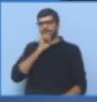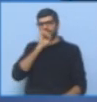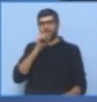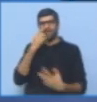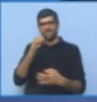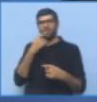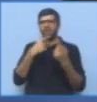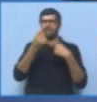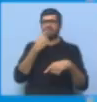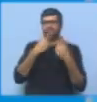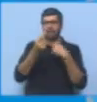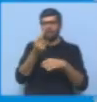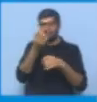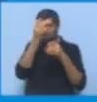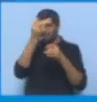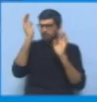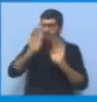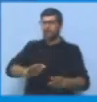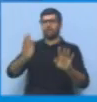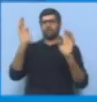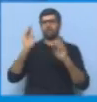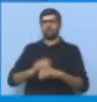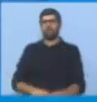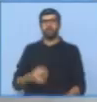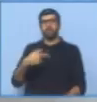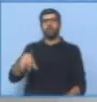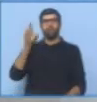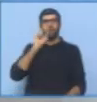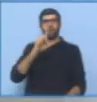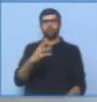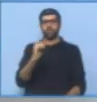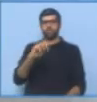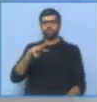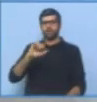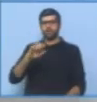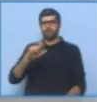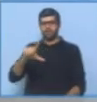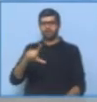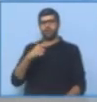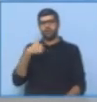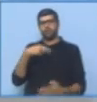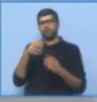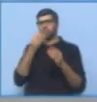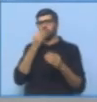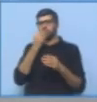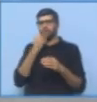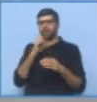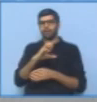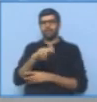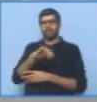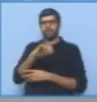aí a queixar, deixa-te disso. Pá. Vamos então escutar o Luís Miguel Sintra, que nos fala então desta refeição em Caná da